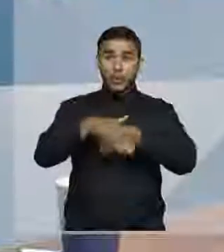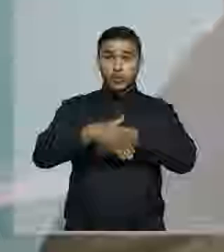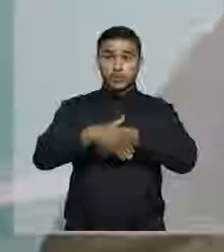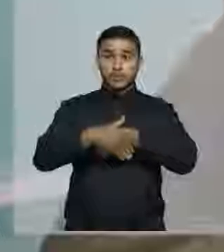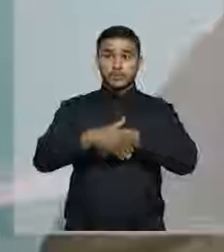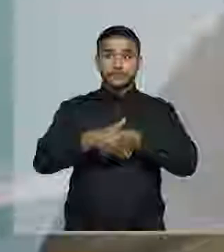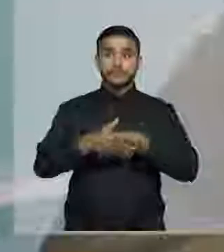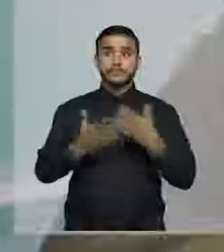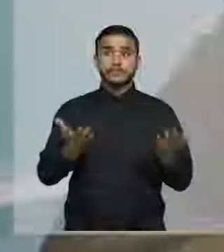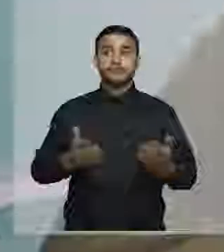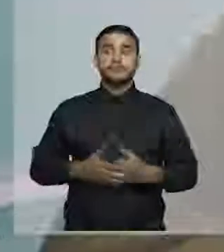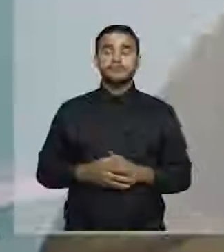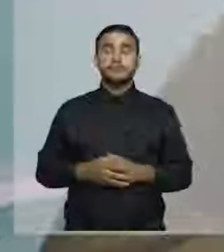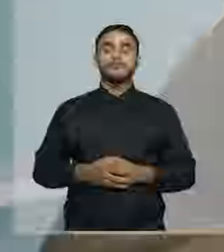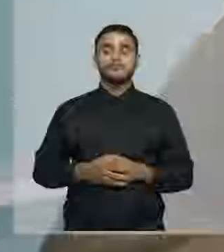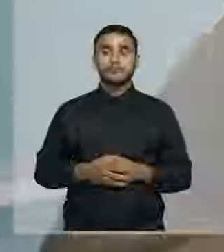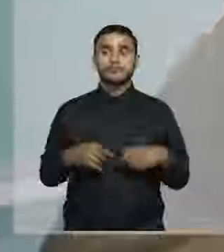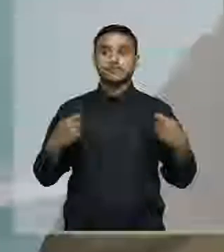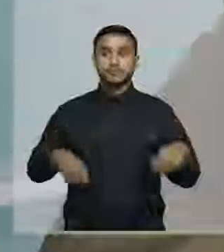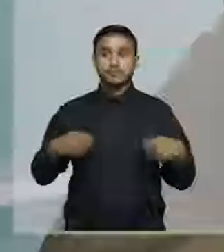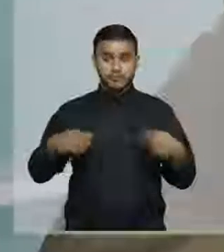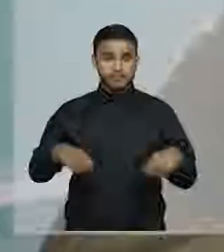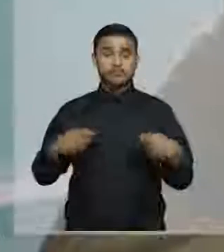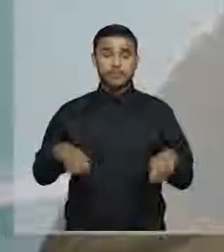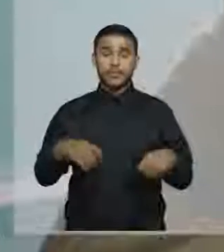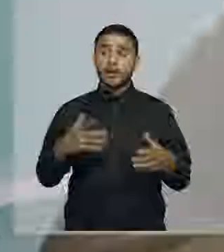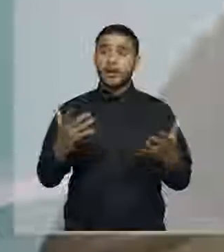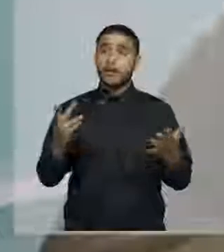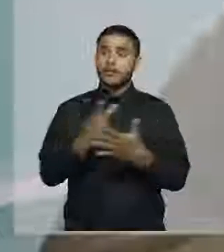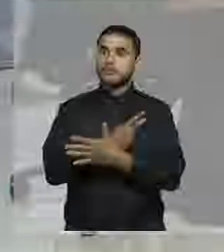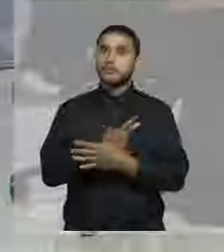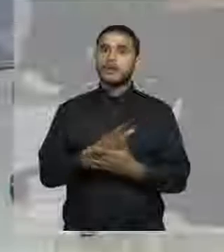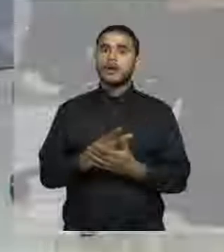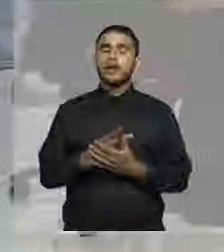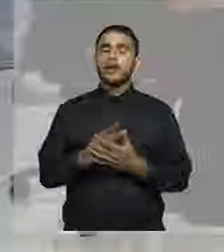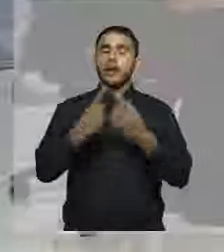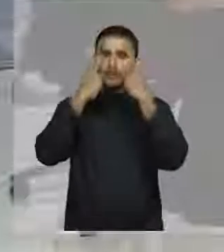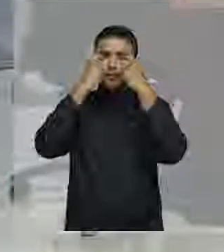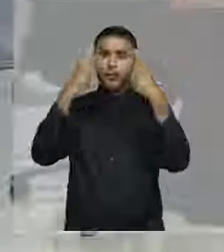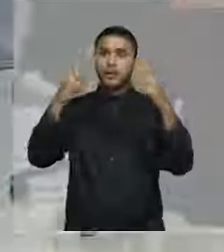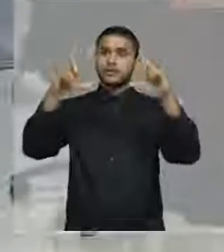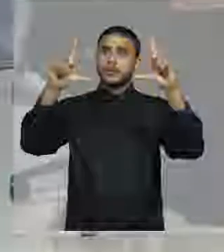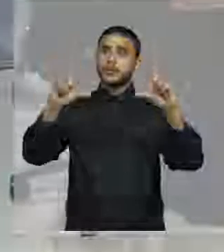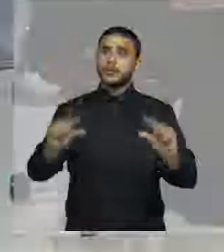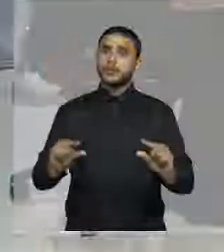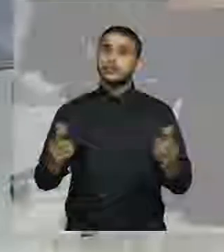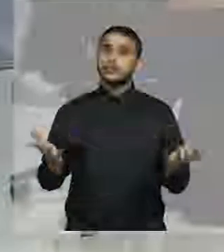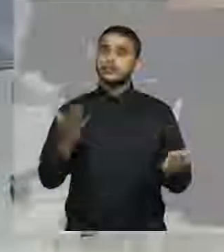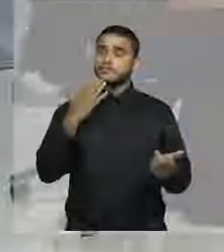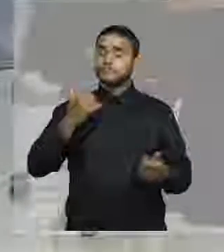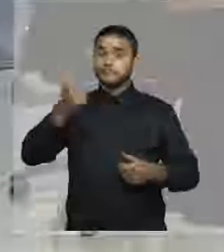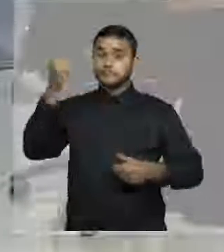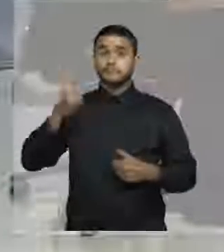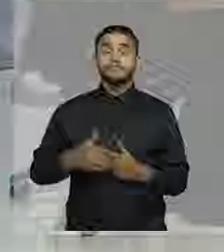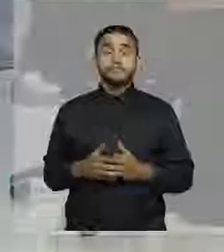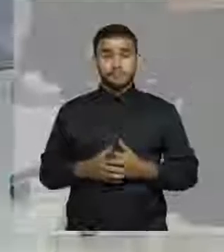noite e conseguiu baixar muito, reduzir bastante. Vamos falar um pouco das medidas disponíveis, professor Rui.